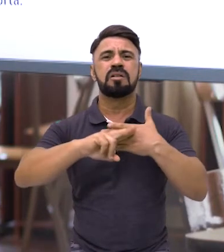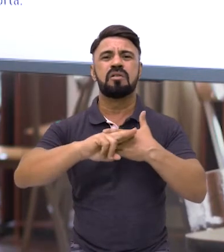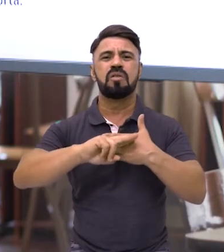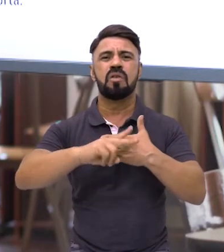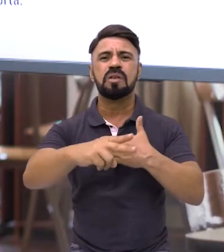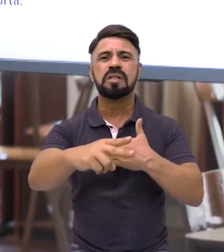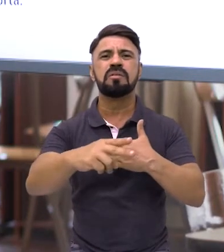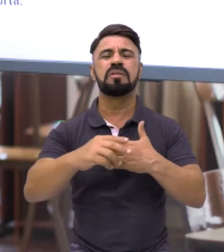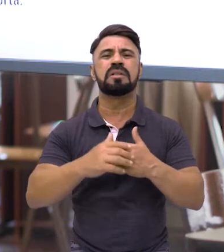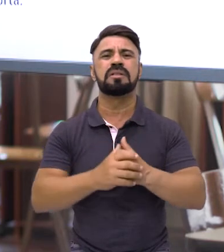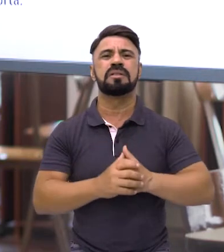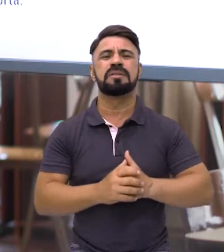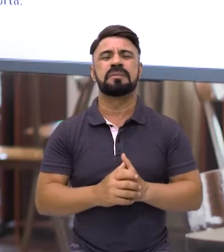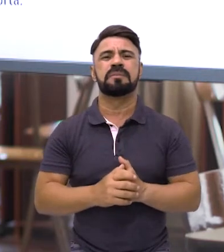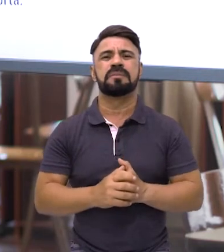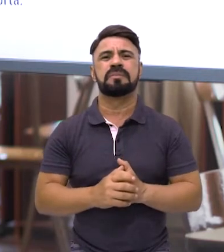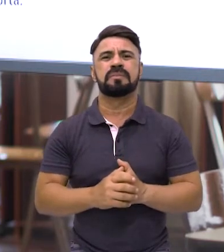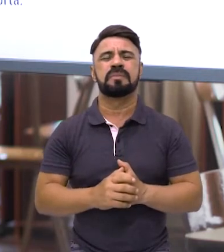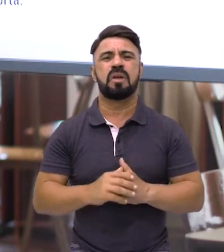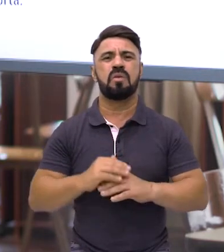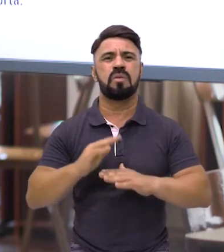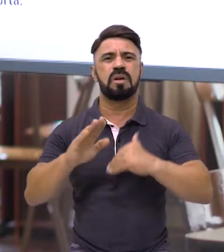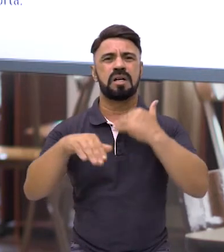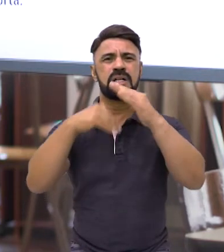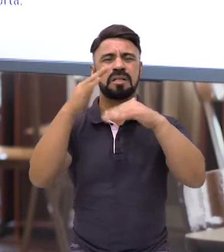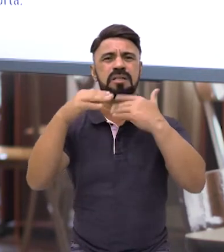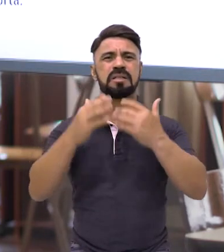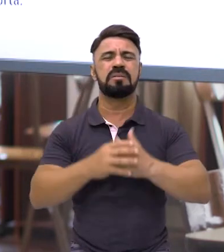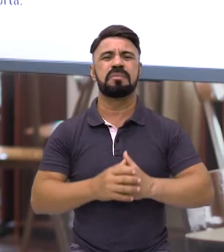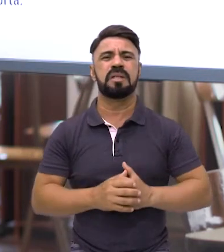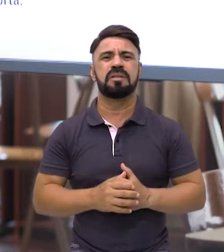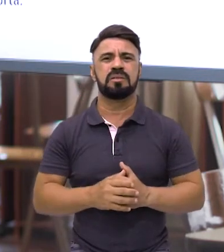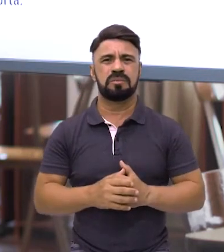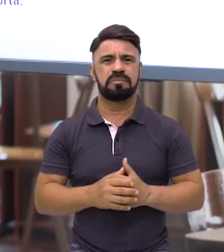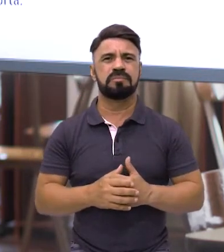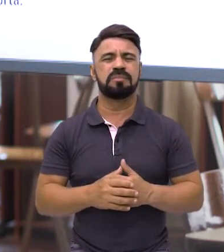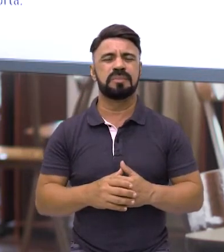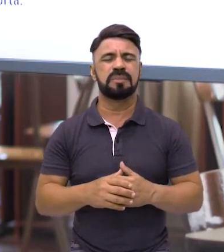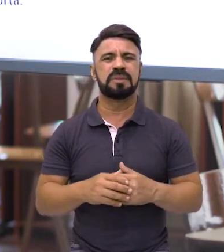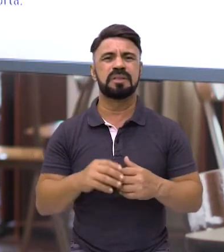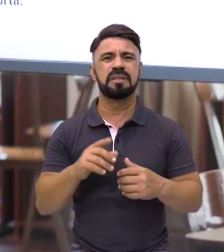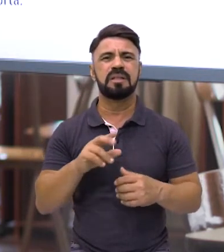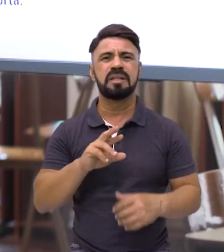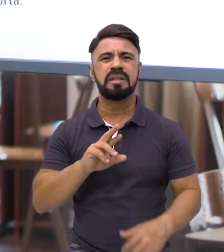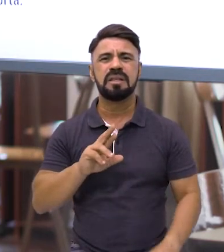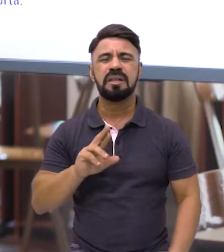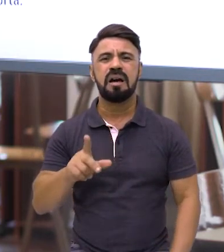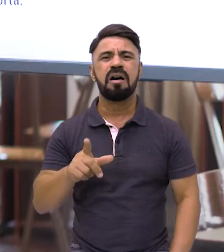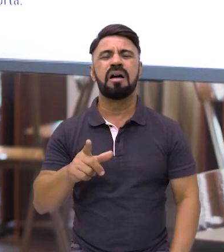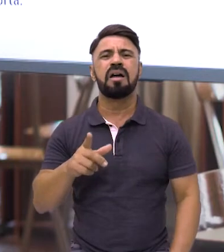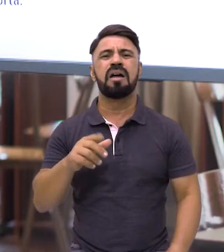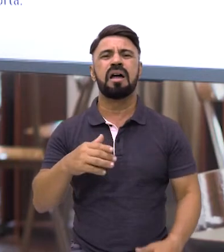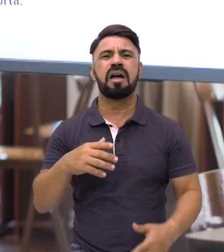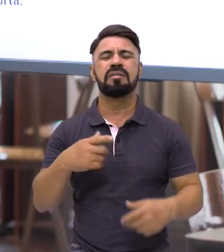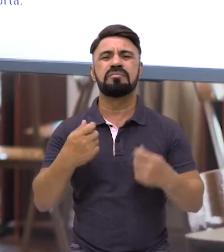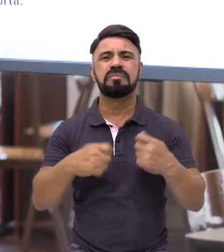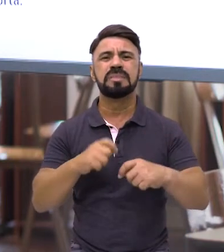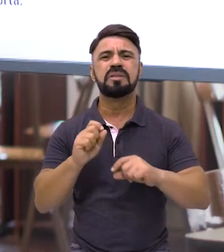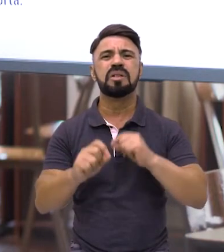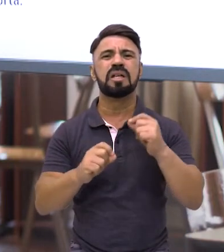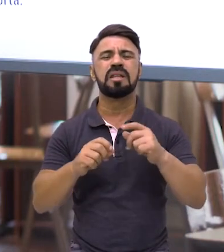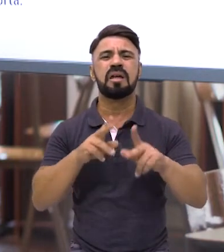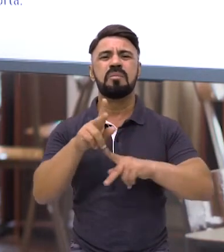consequência para o crescimento do meio urbano, que não atende às necessidades